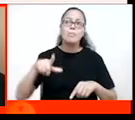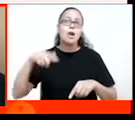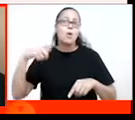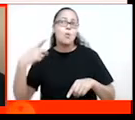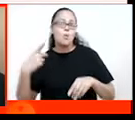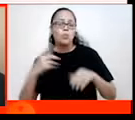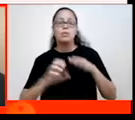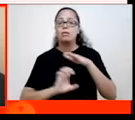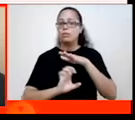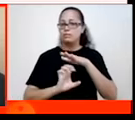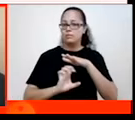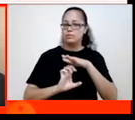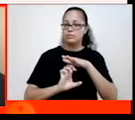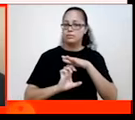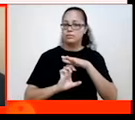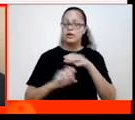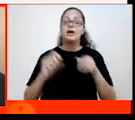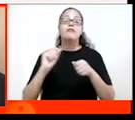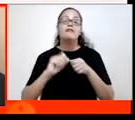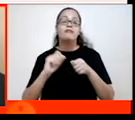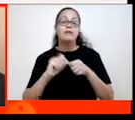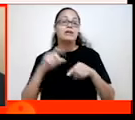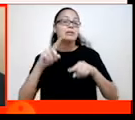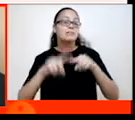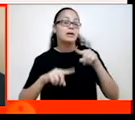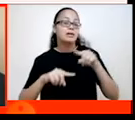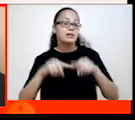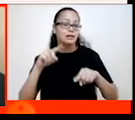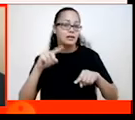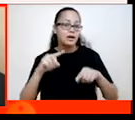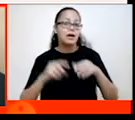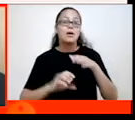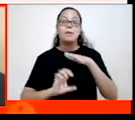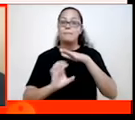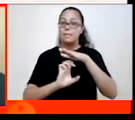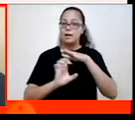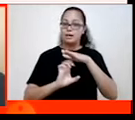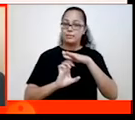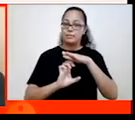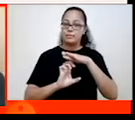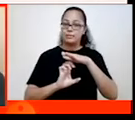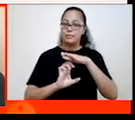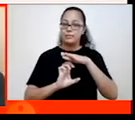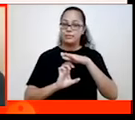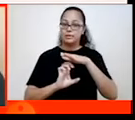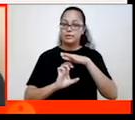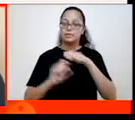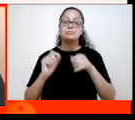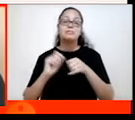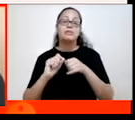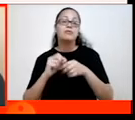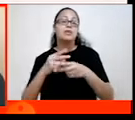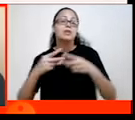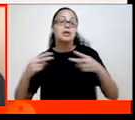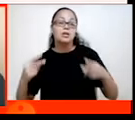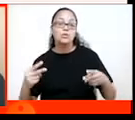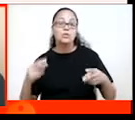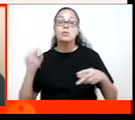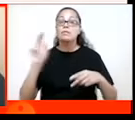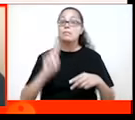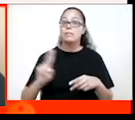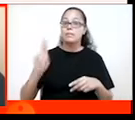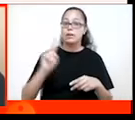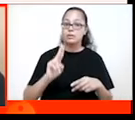de bens ela fabrica peças para a indústria de bens de consumo, certo? E a indústria de bens